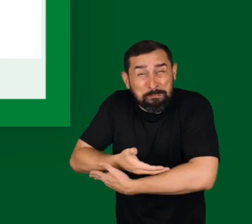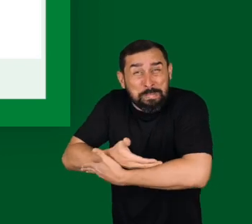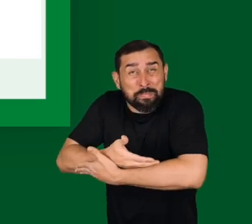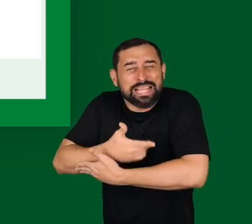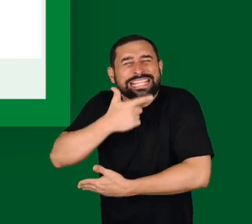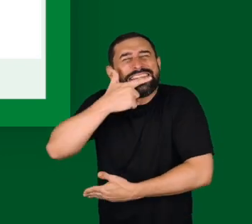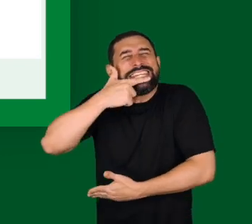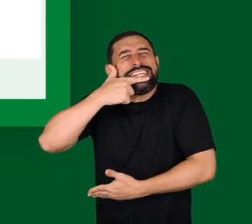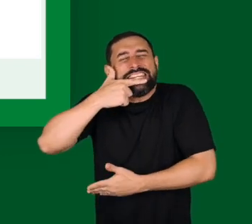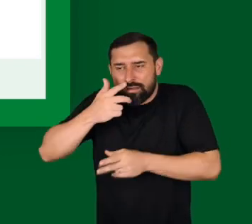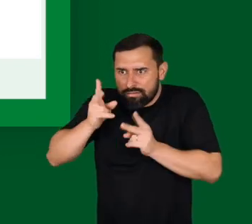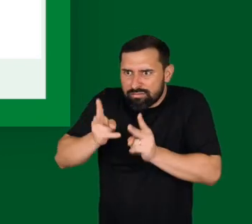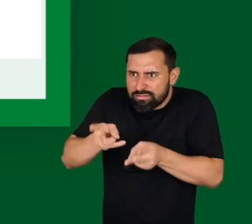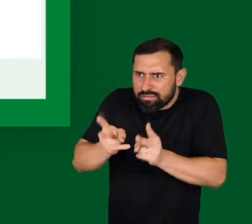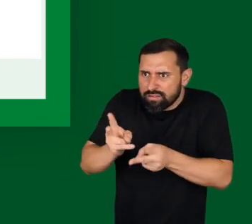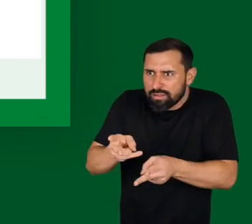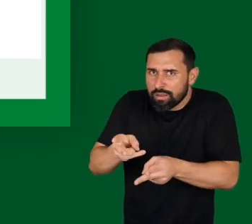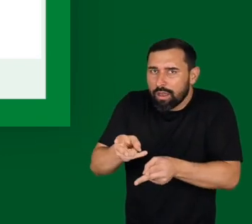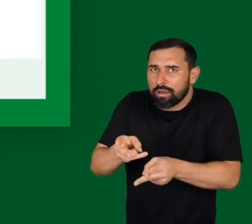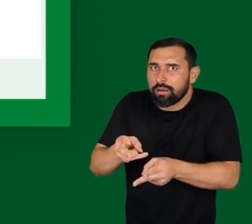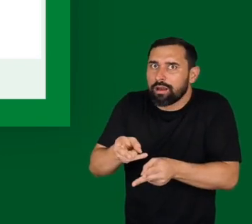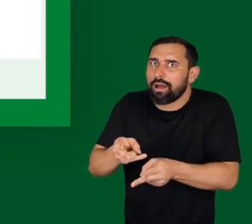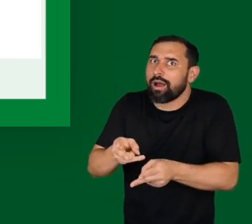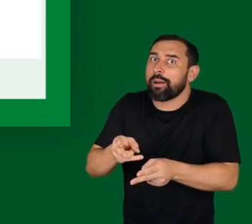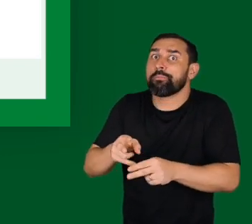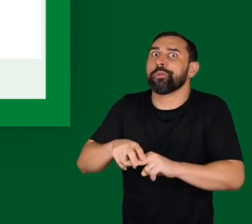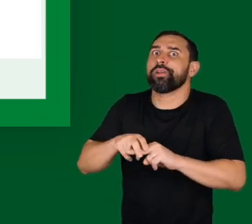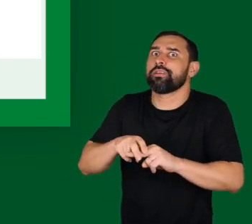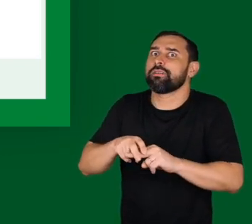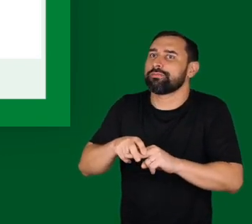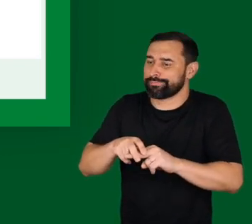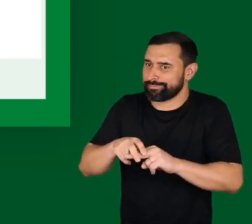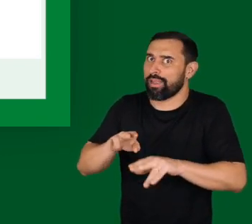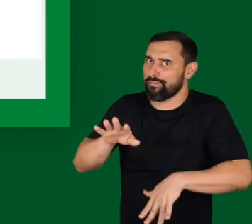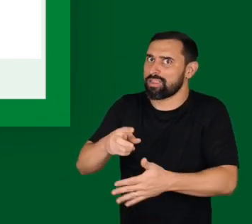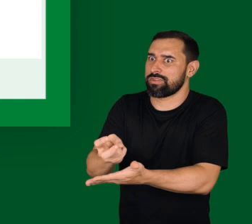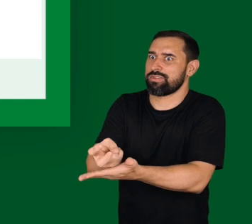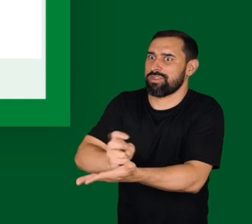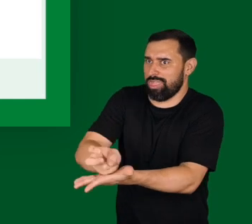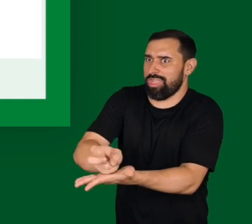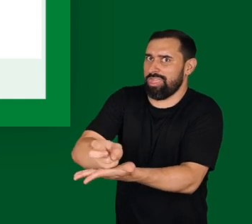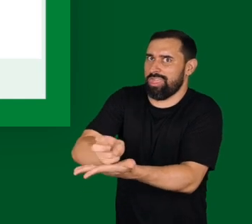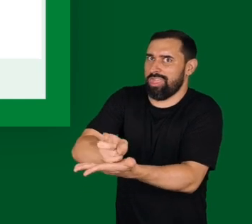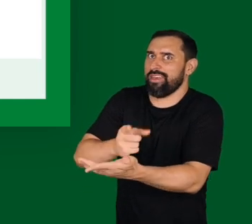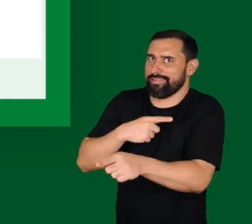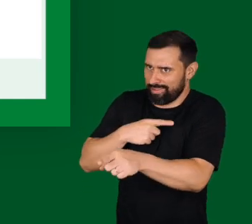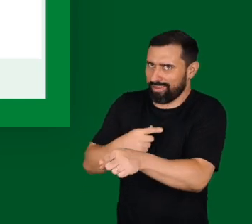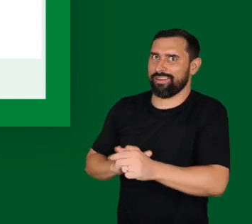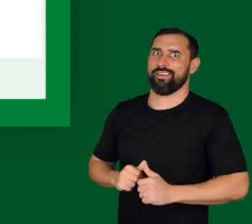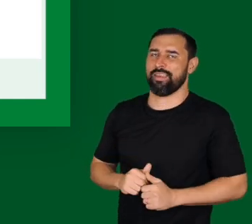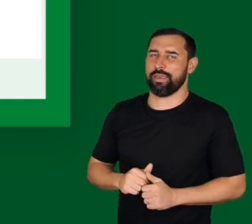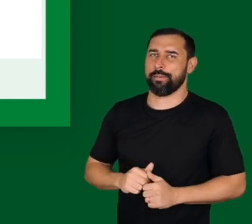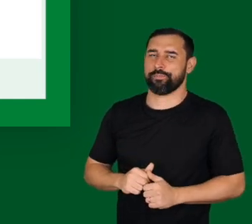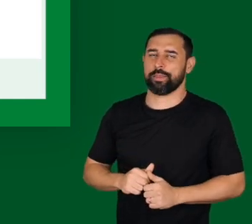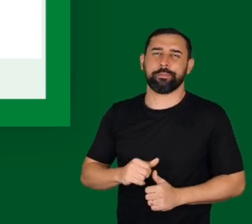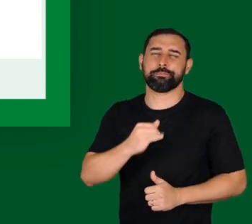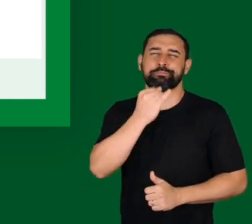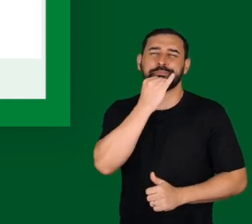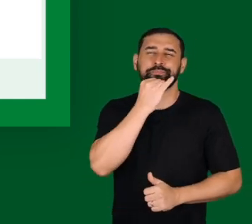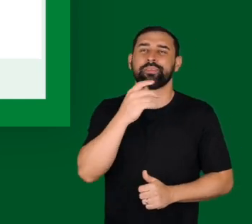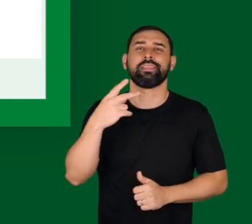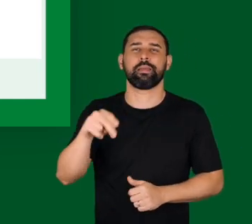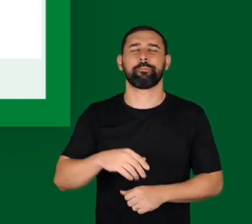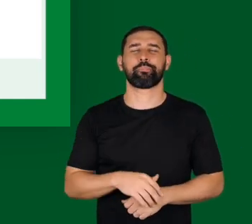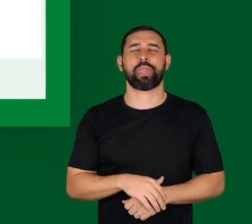inteiro, que está sorrindo, ele pode estar convulsionando na sua cara. Então, fique atento, né? Então, essas alterações, bebê que